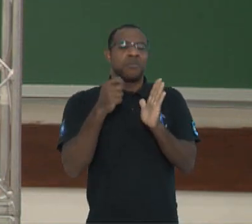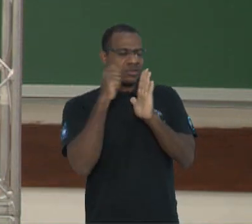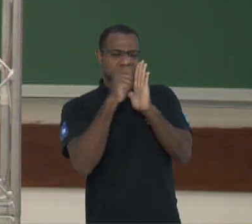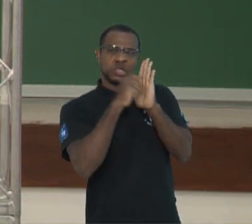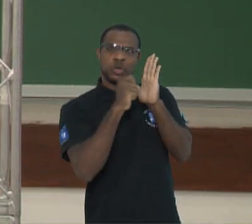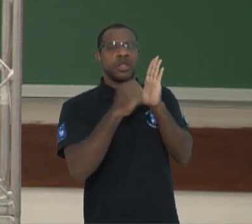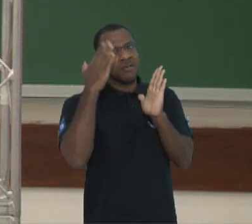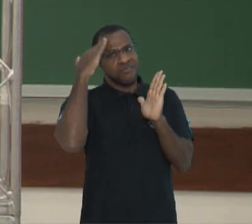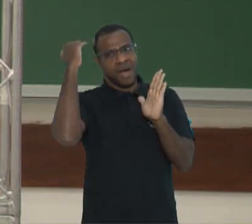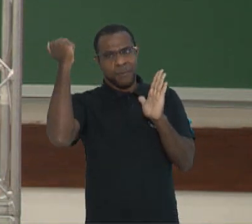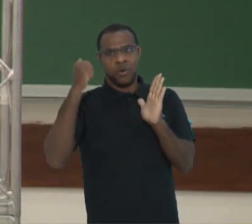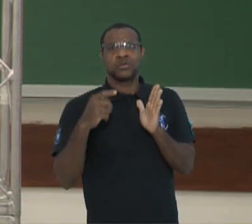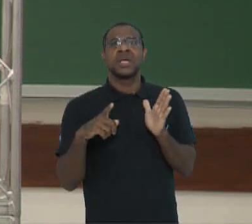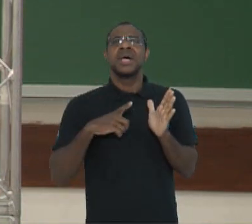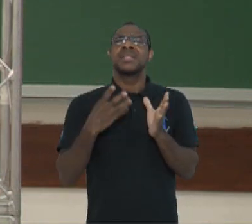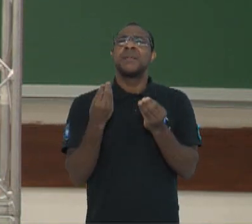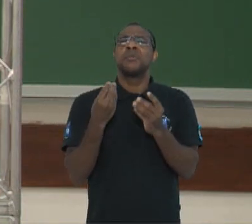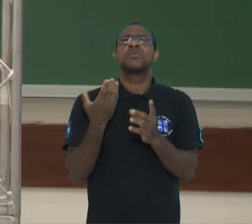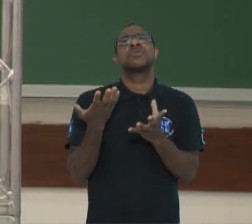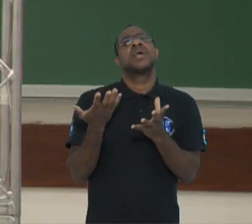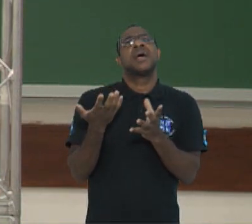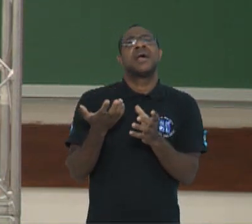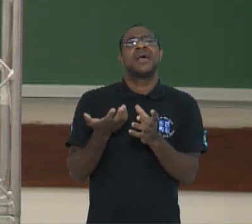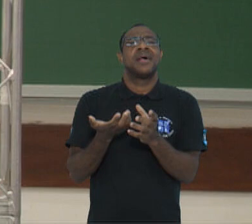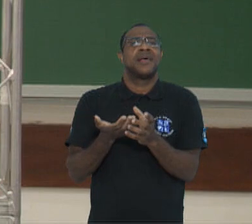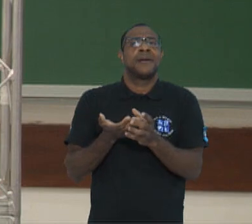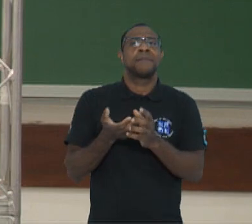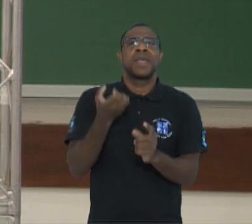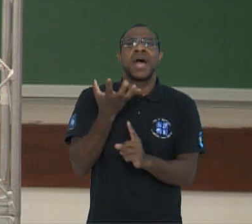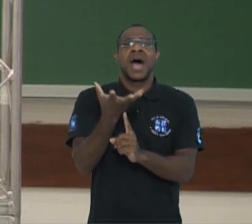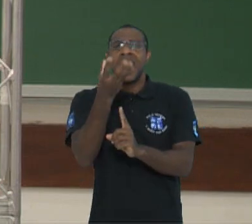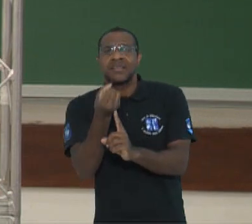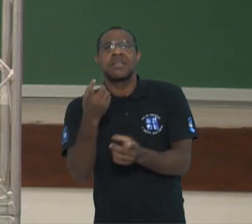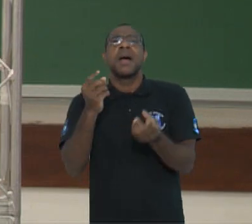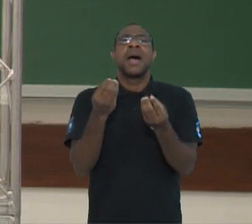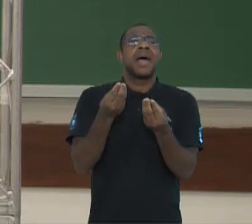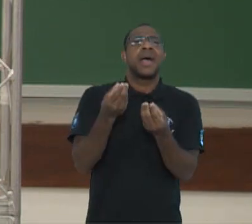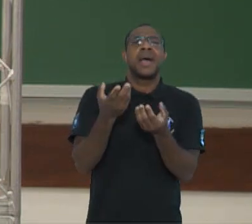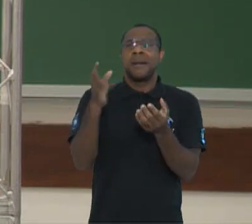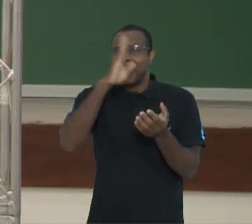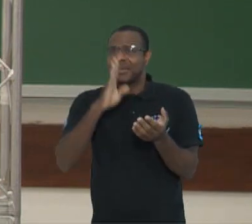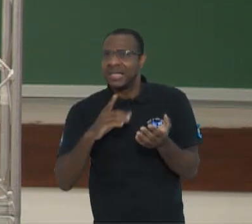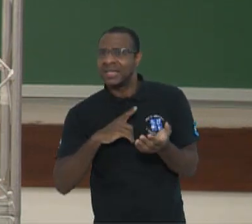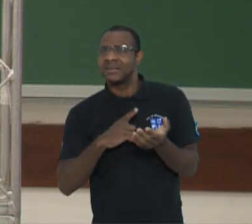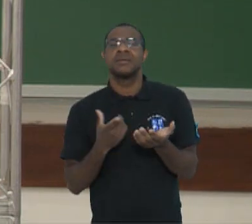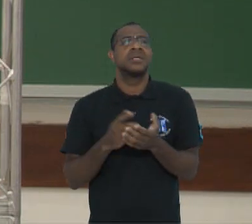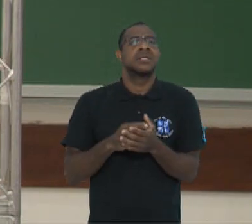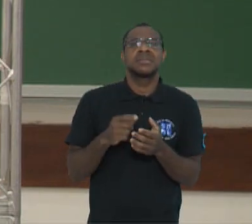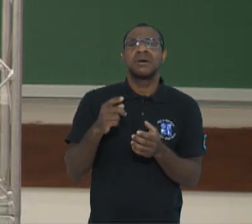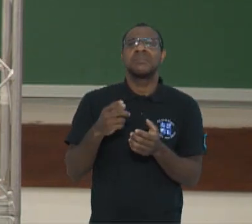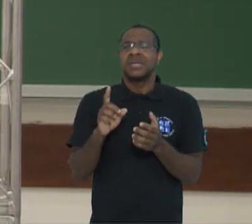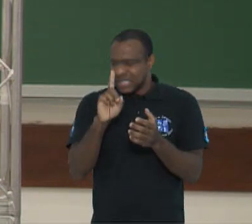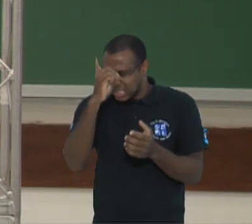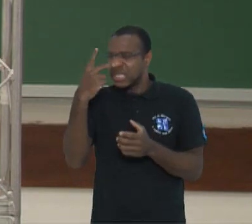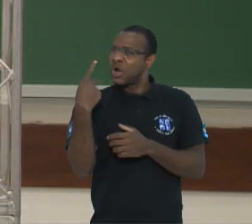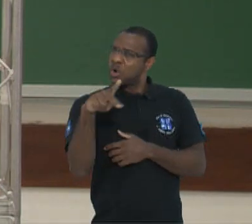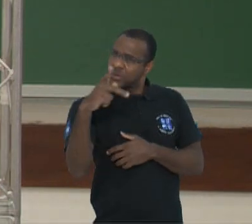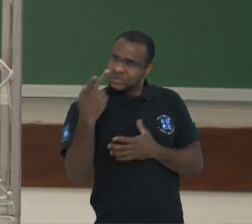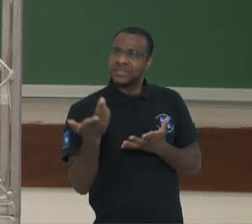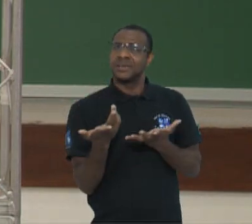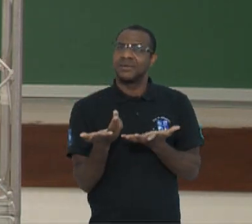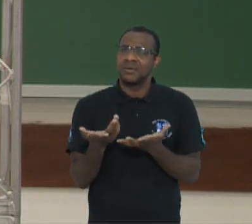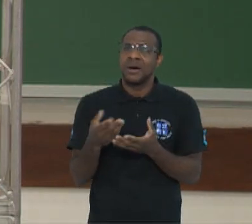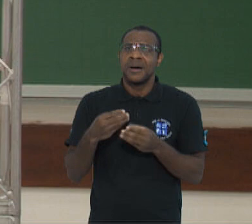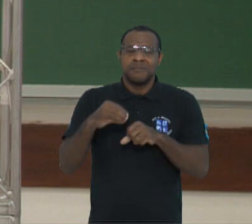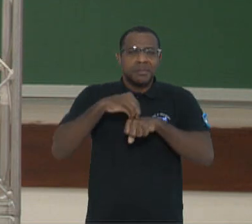brasileiros, tantos artistas brasileiros que estão trazendo coisa boa para nós. Tenha por base, crie o seu, mande para os